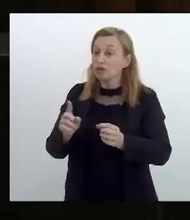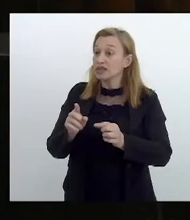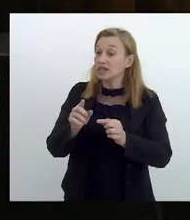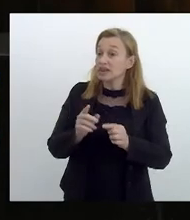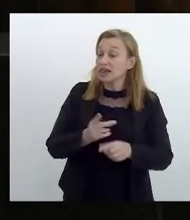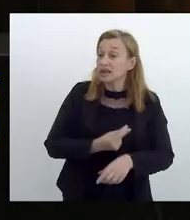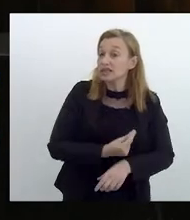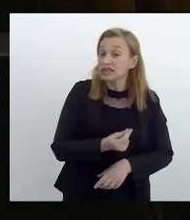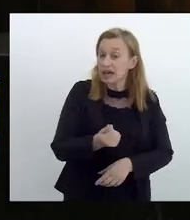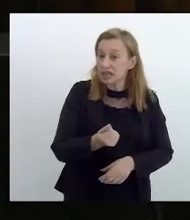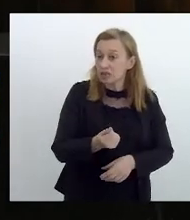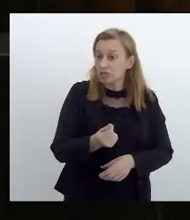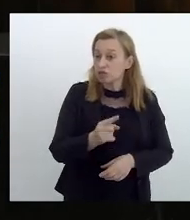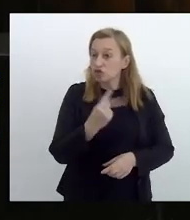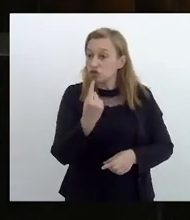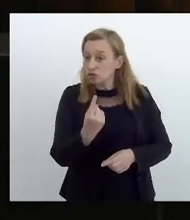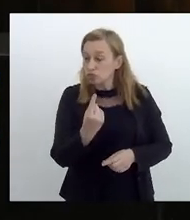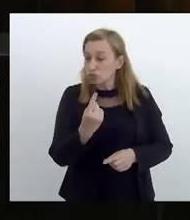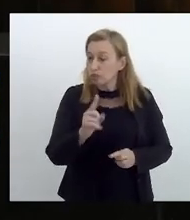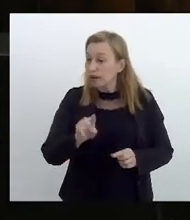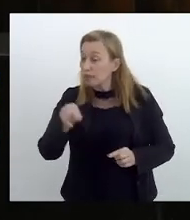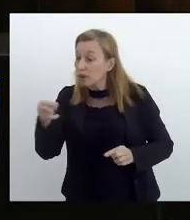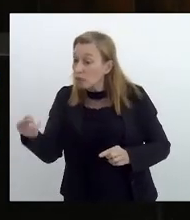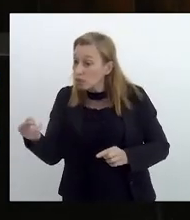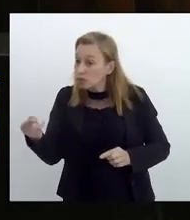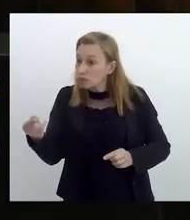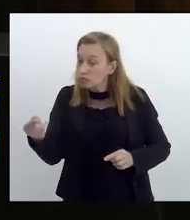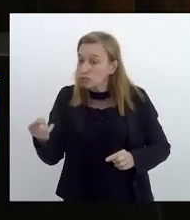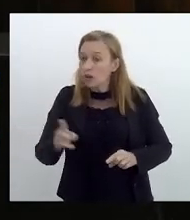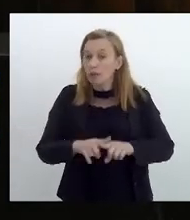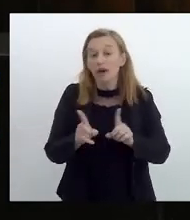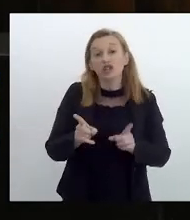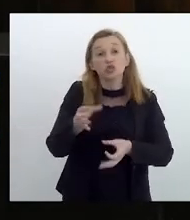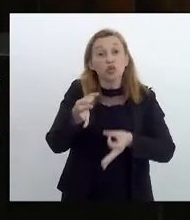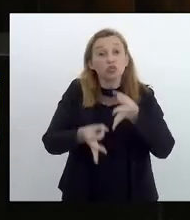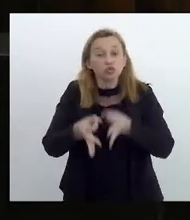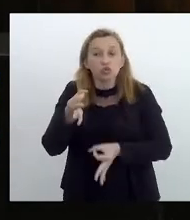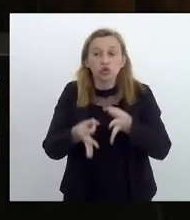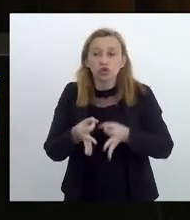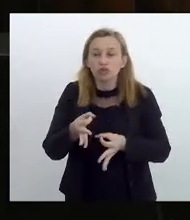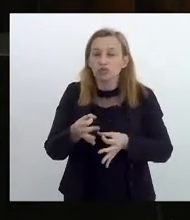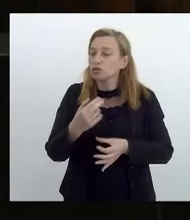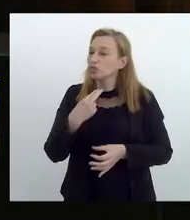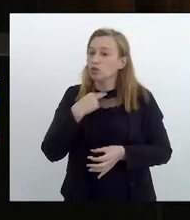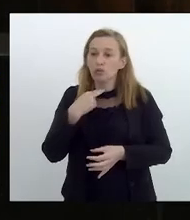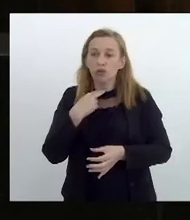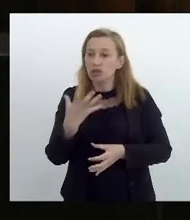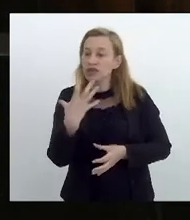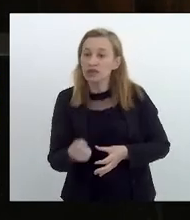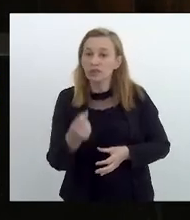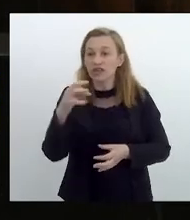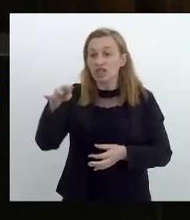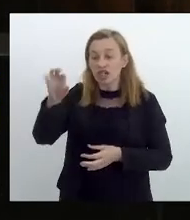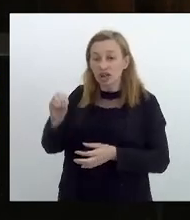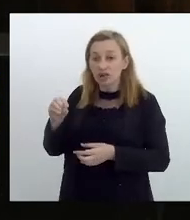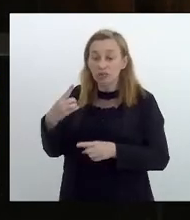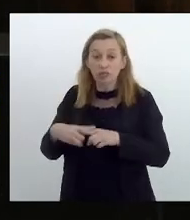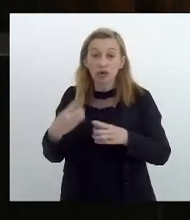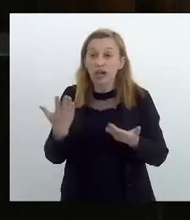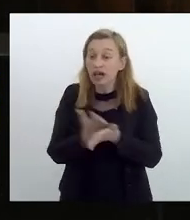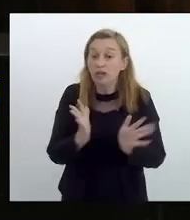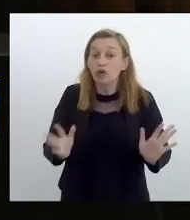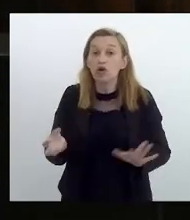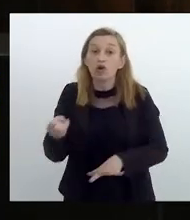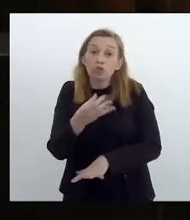de um cargo no mesmo tempo não foi para outro mas como juiz o senhor não terá mais treino porque eu treino acabou para os novos concursados